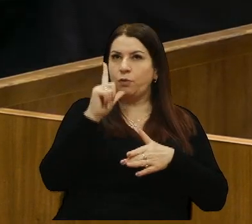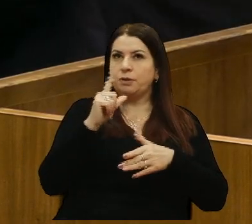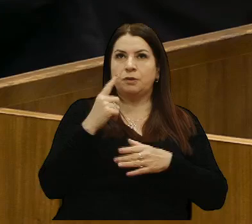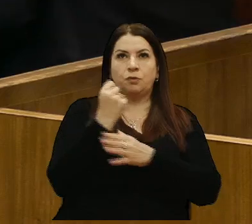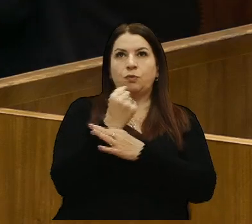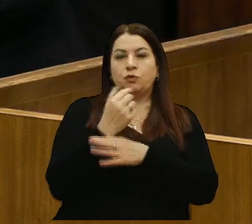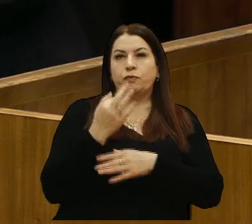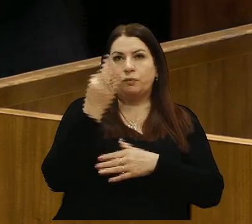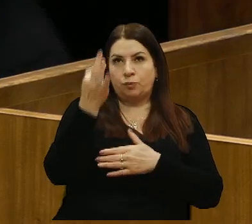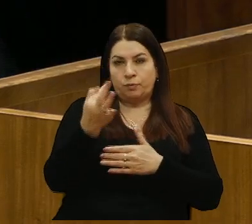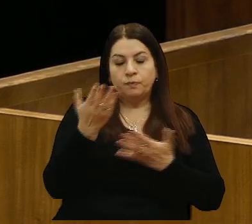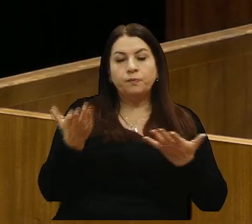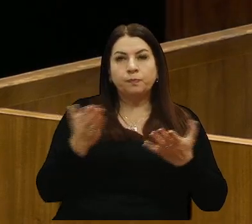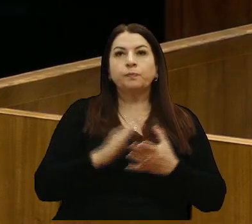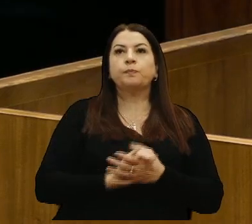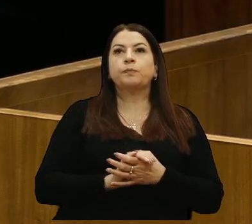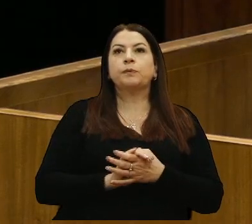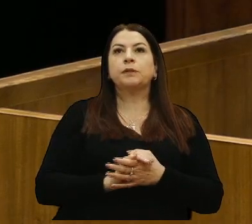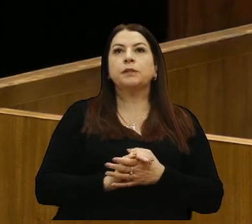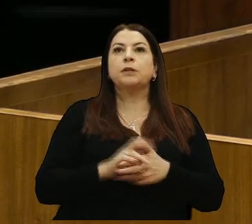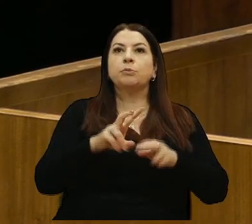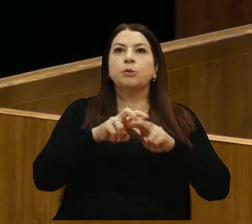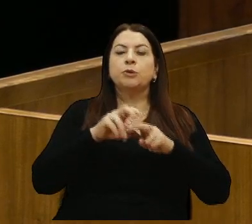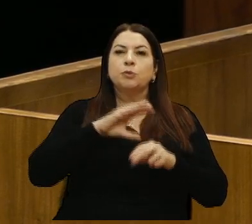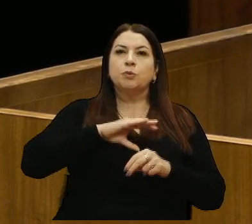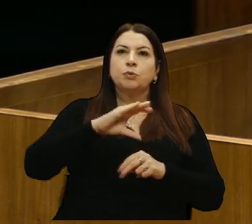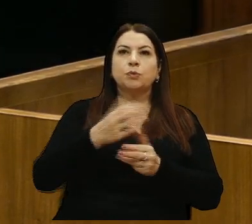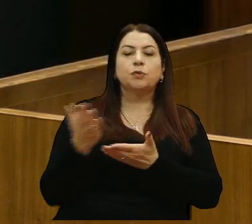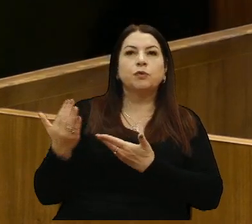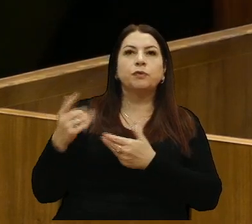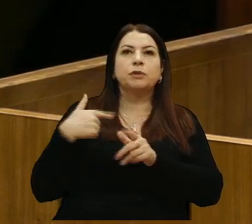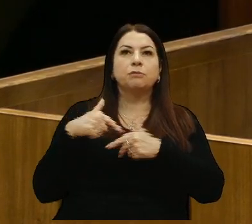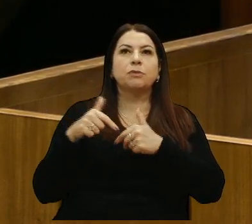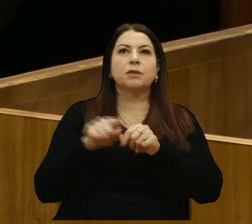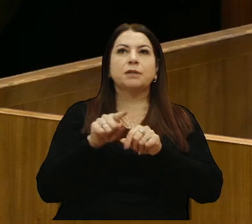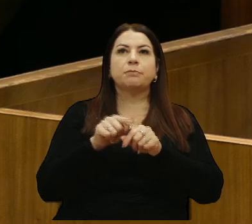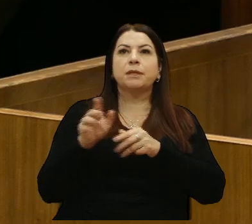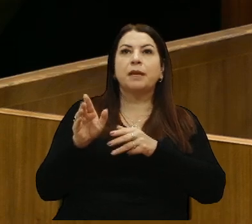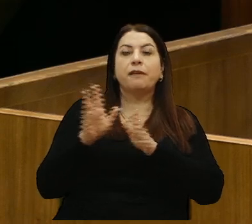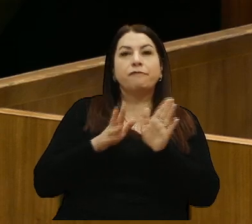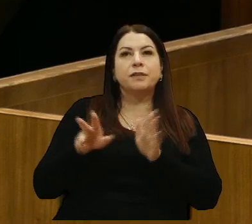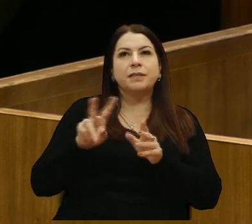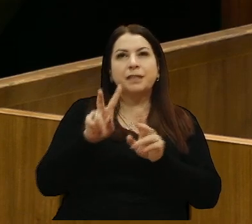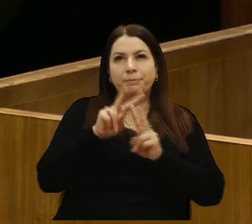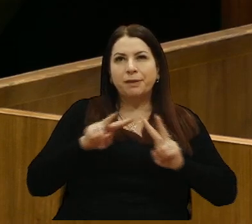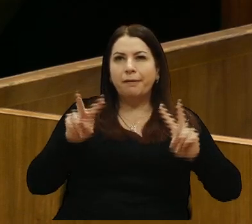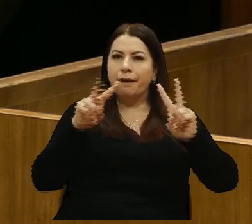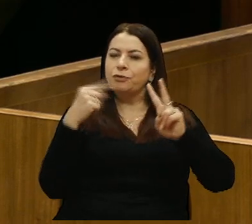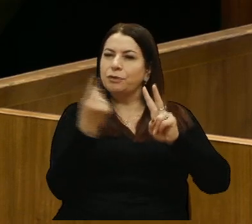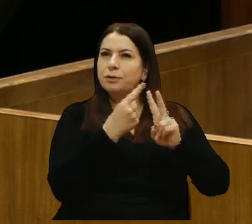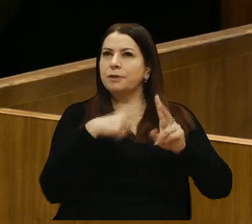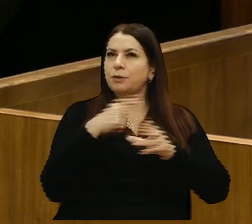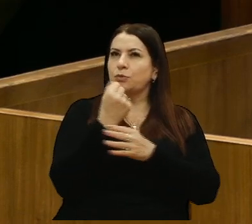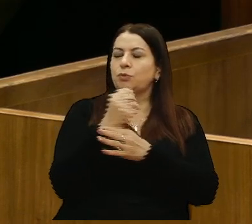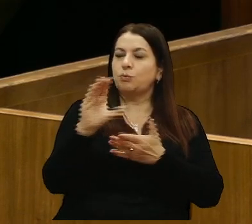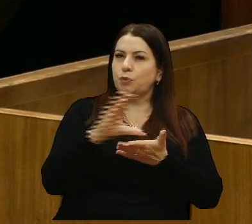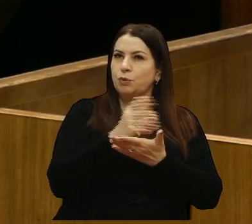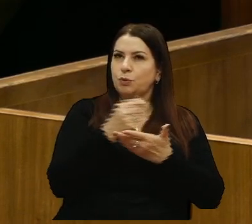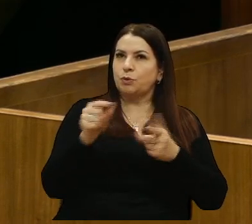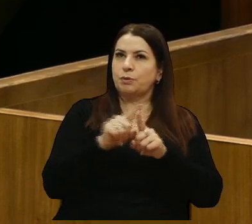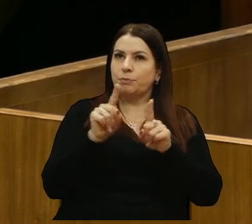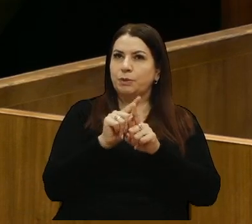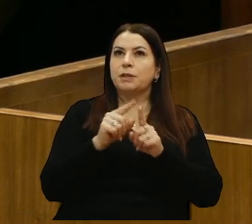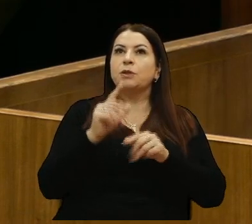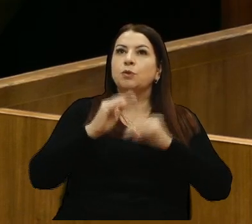um futuro. Por isso, a Coordenadoria da Juventude trabalha para dar visibilidade à pauta da juventude, garantir recursos para essa agenda e,